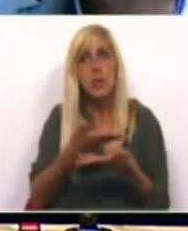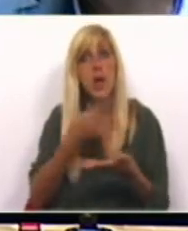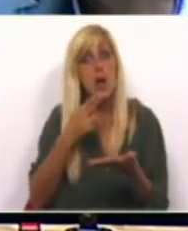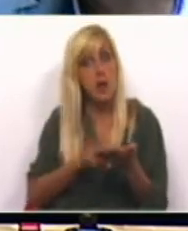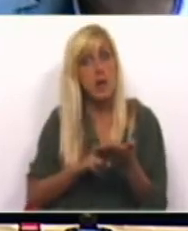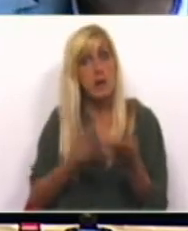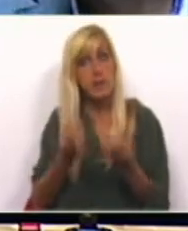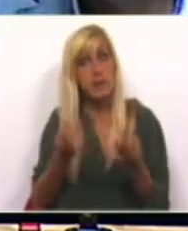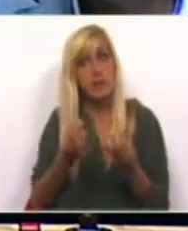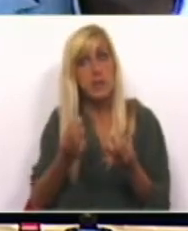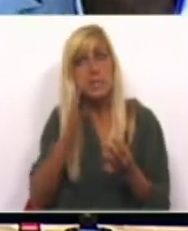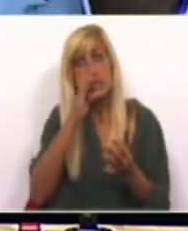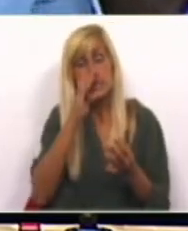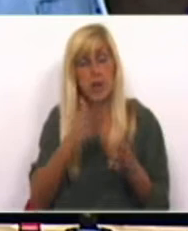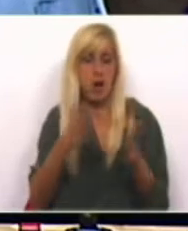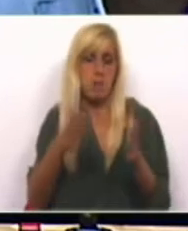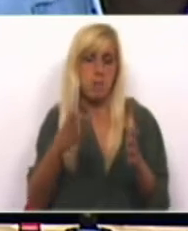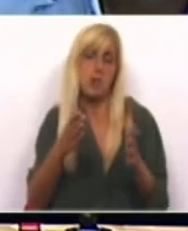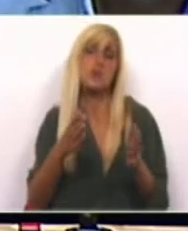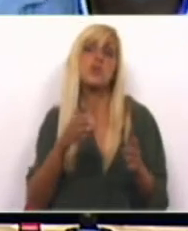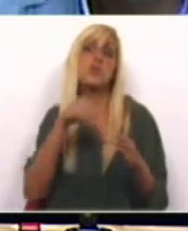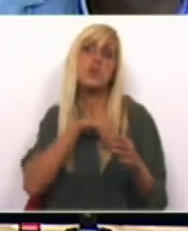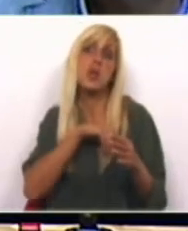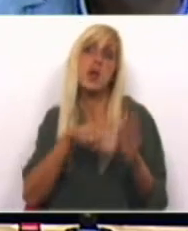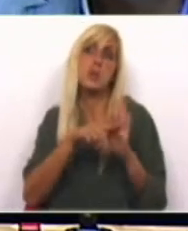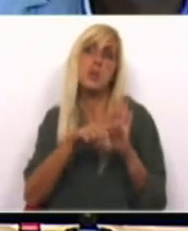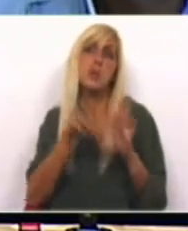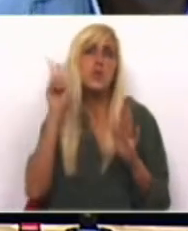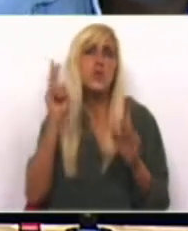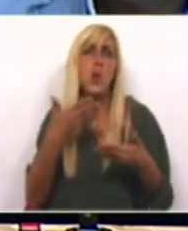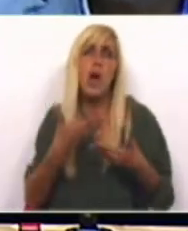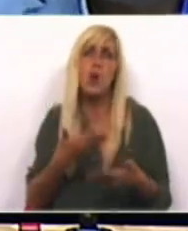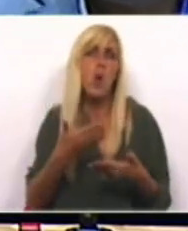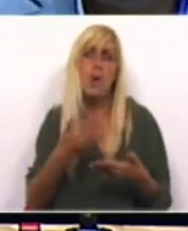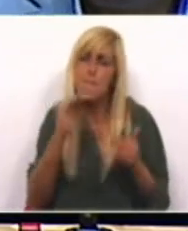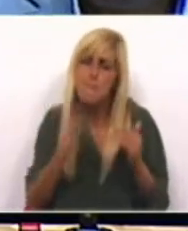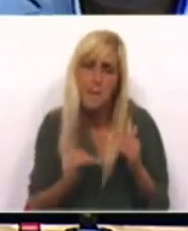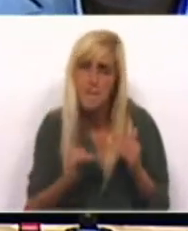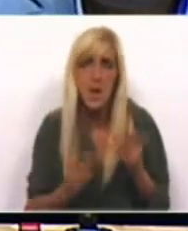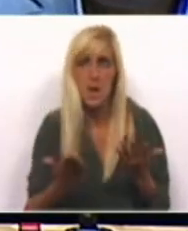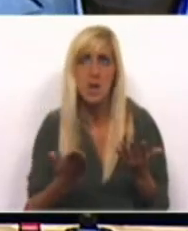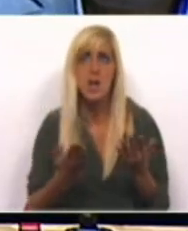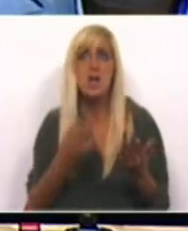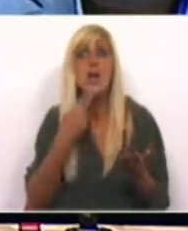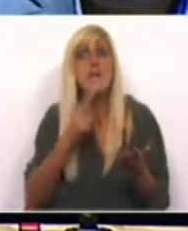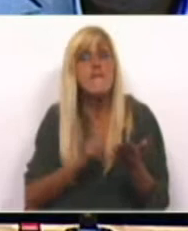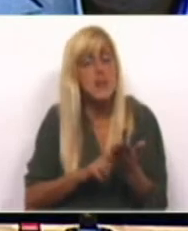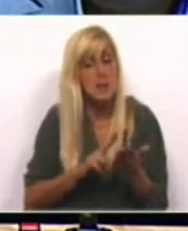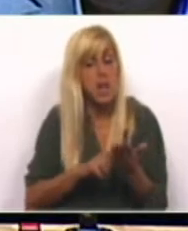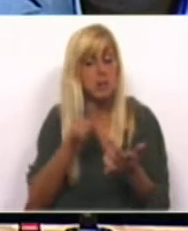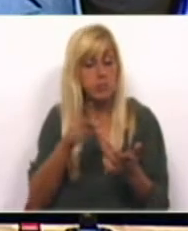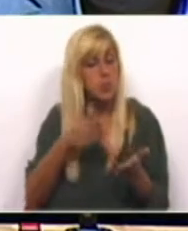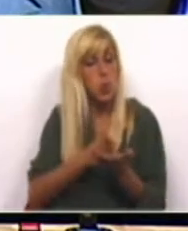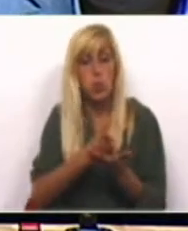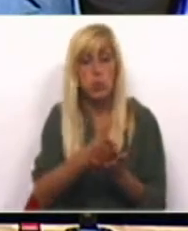que mesmo com este aumento do salário mínimo, os valores atuais do salário mínimo são ainda demasiado baixos. É verdade que continua a